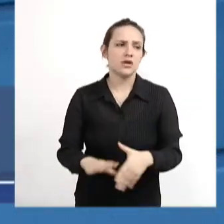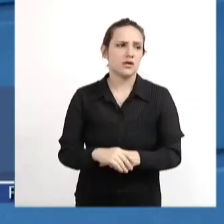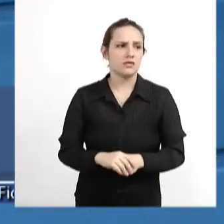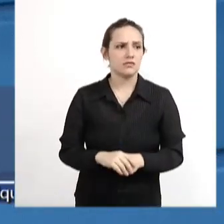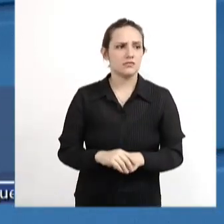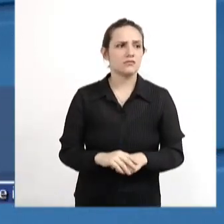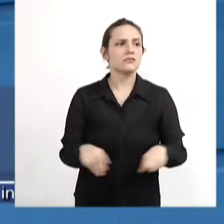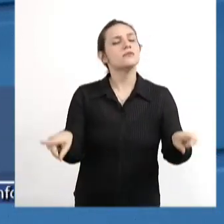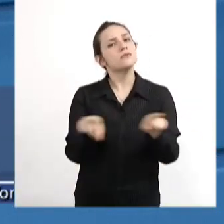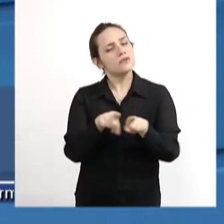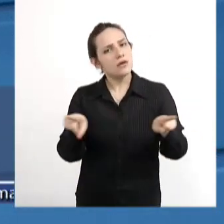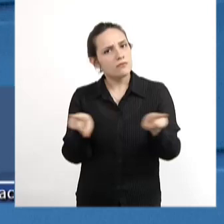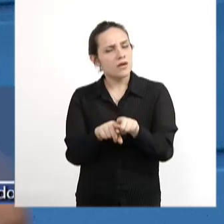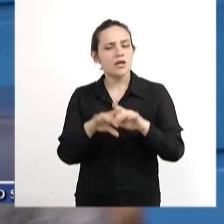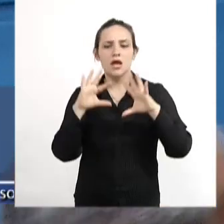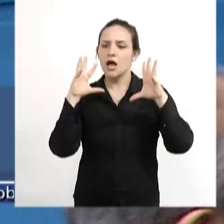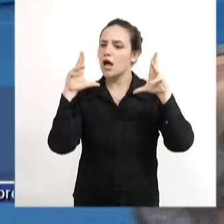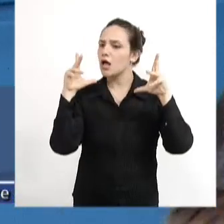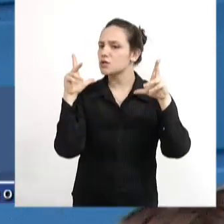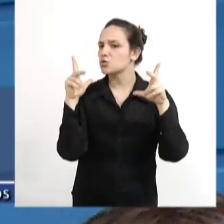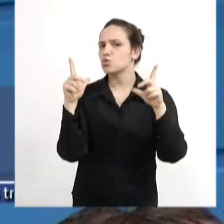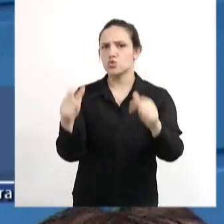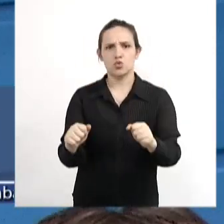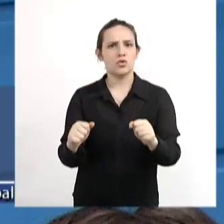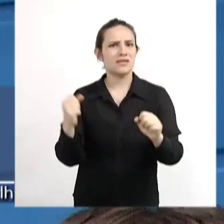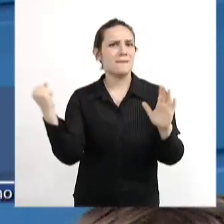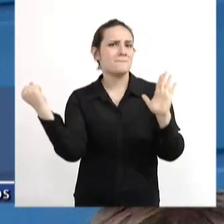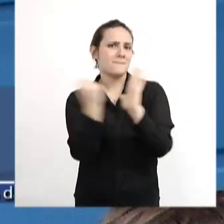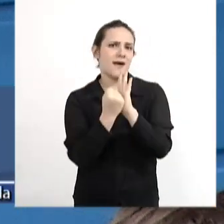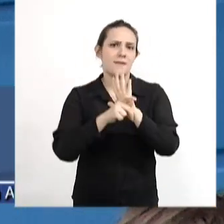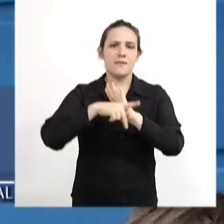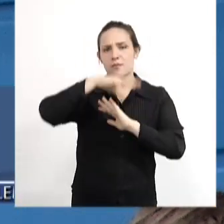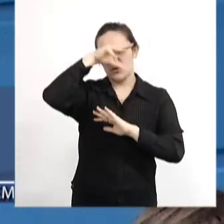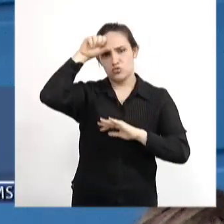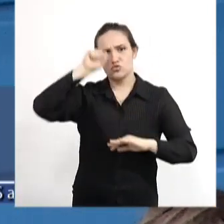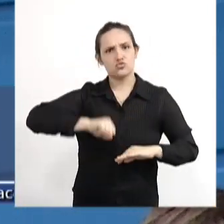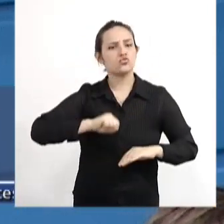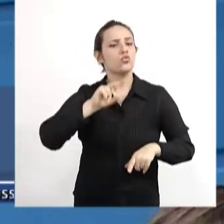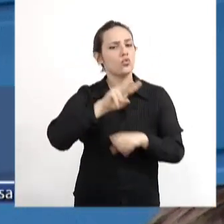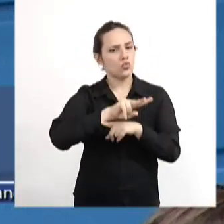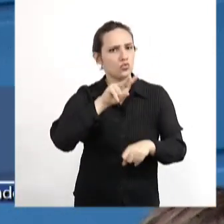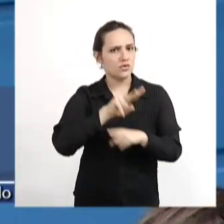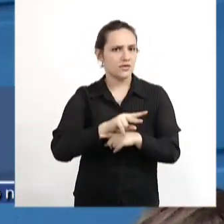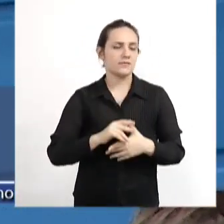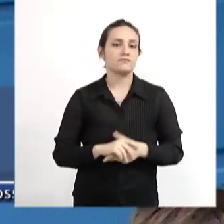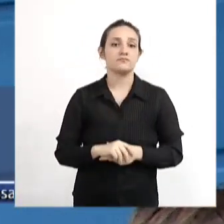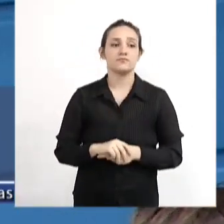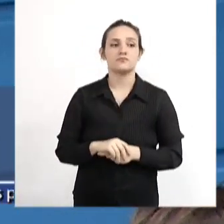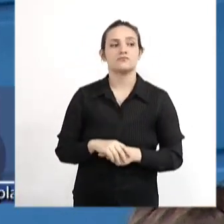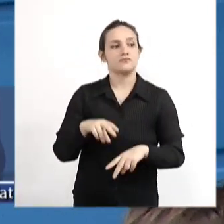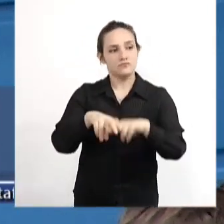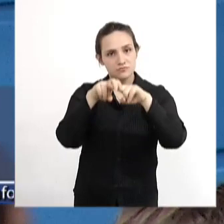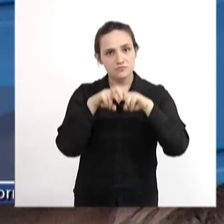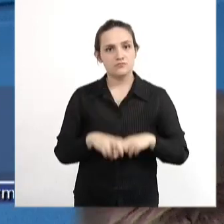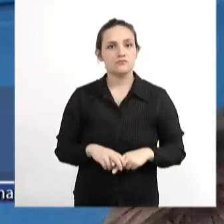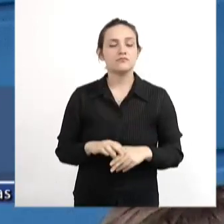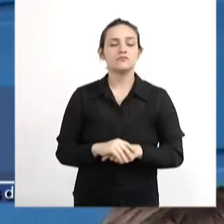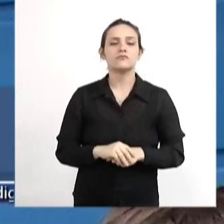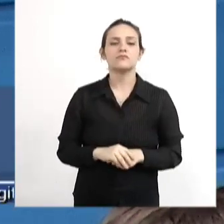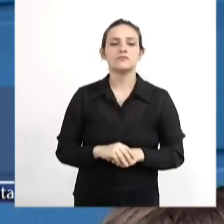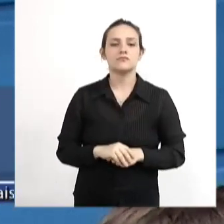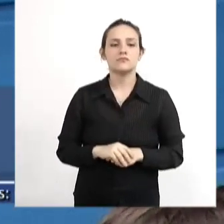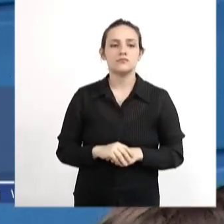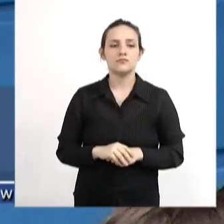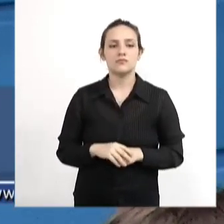ao patrimônio histórico, artístico e cultural do sul-mato-grossense. Em texto publicado